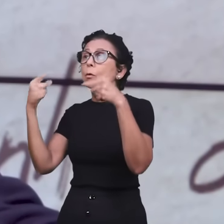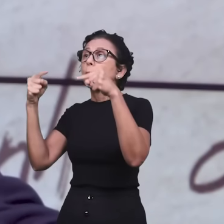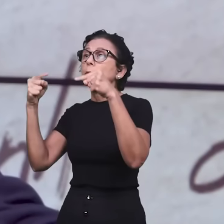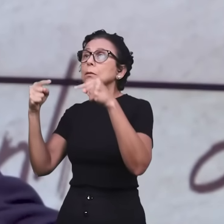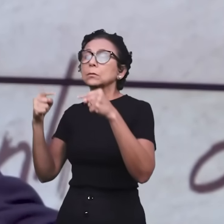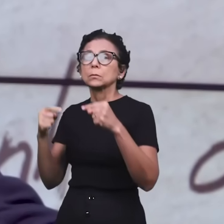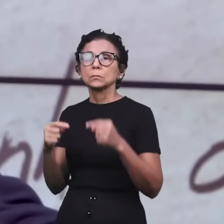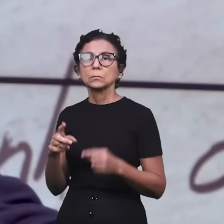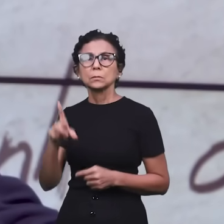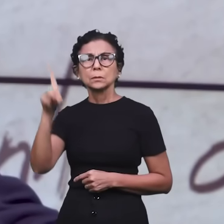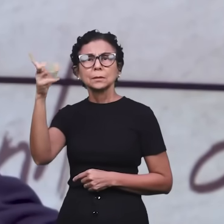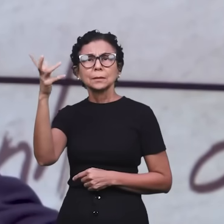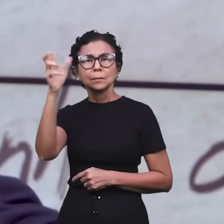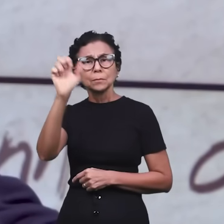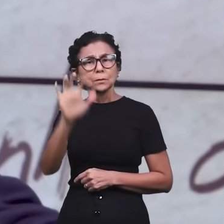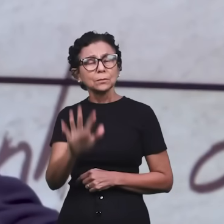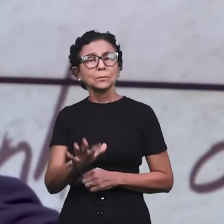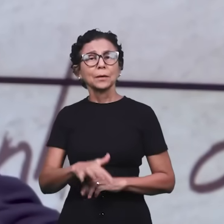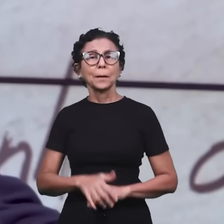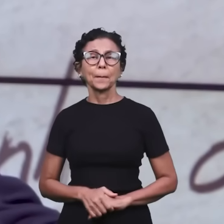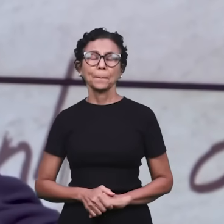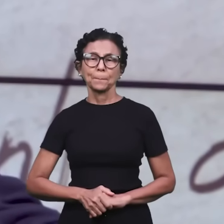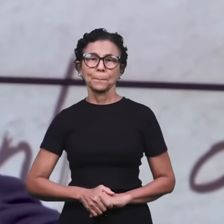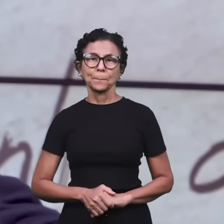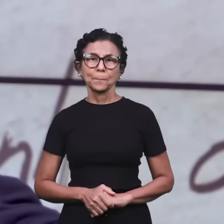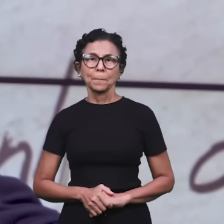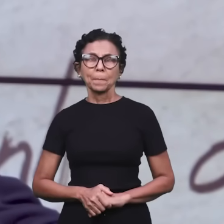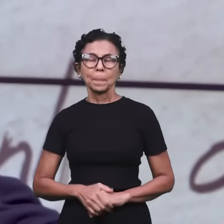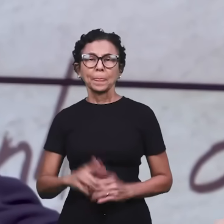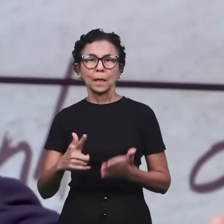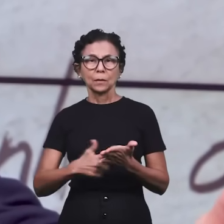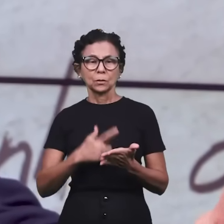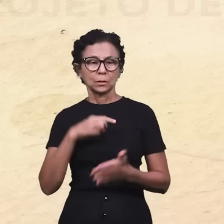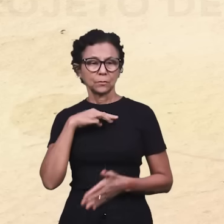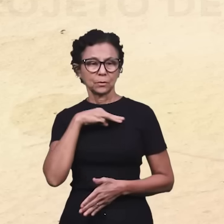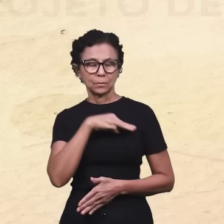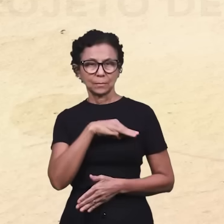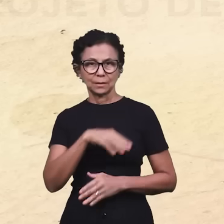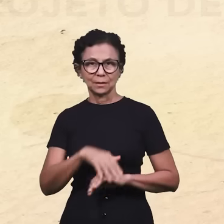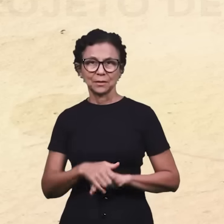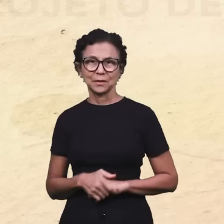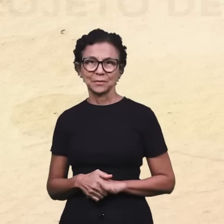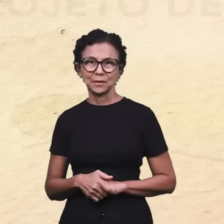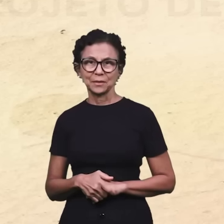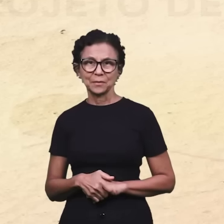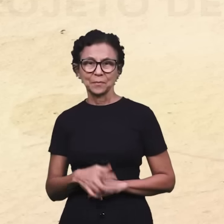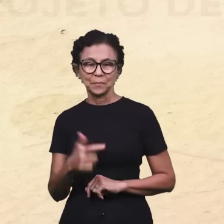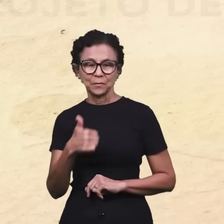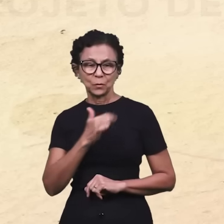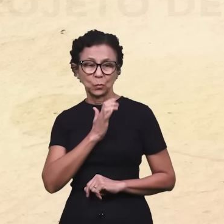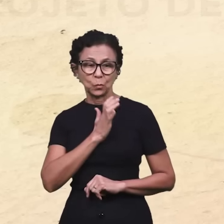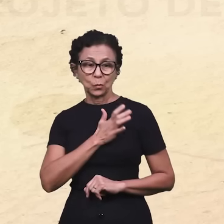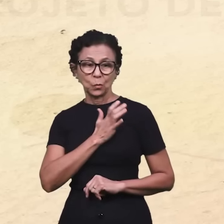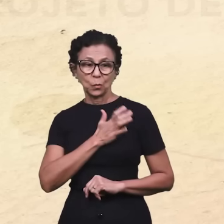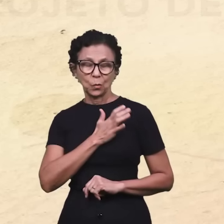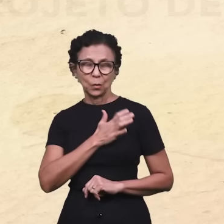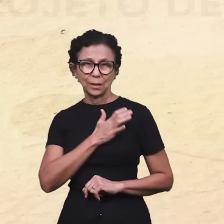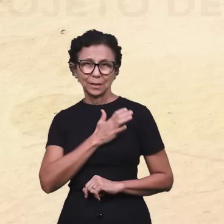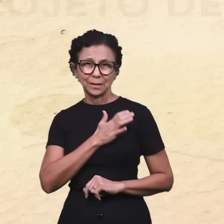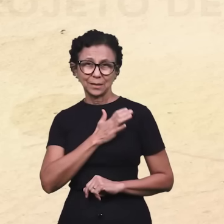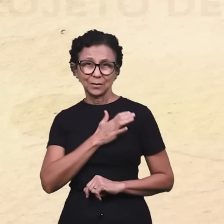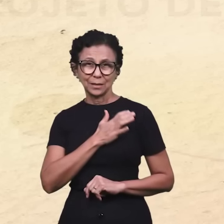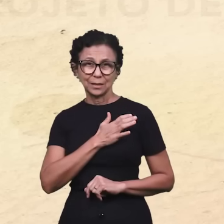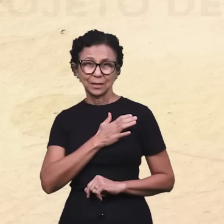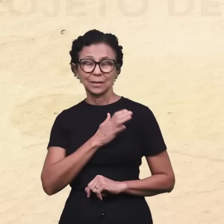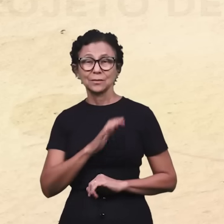abençoar, né? E o que fica bem claro, no Evangelho de Mateus fala que do coração do homem procede os mau desígnio,